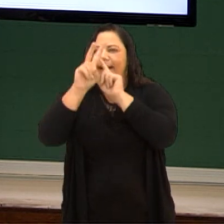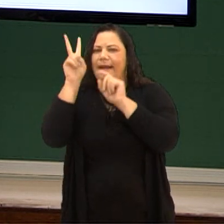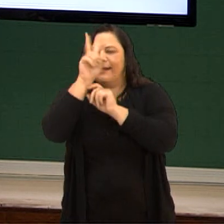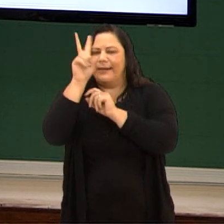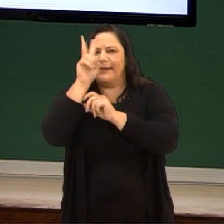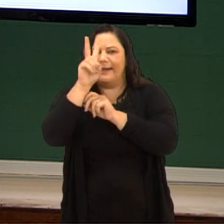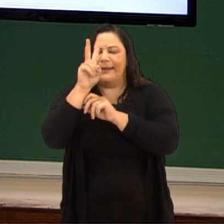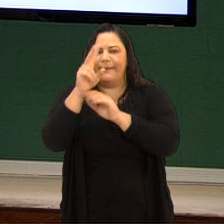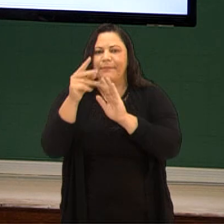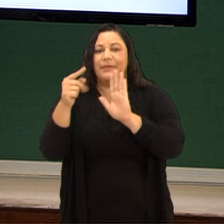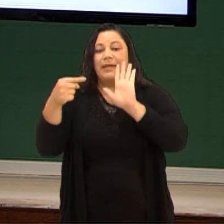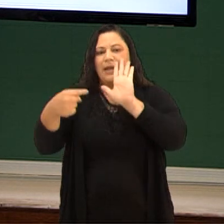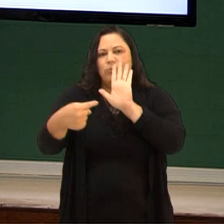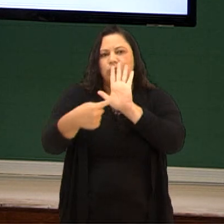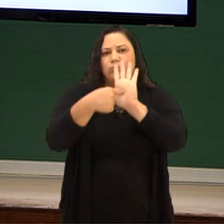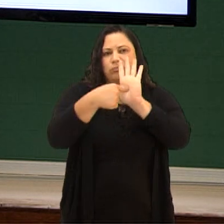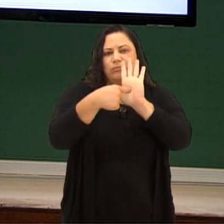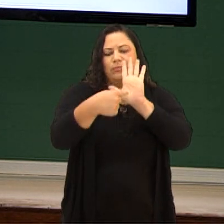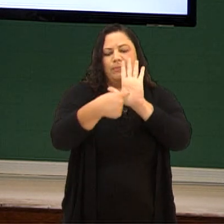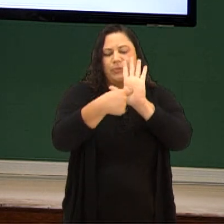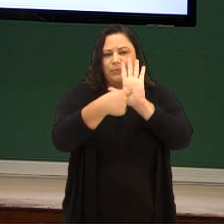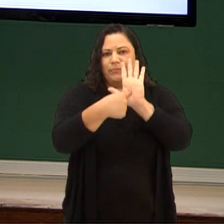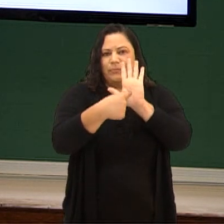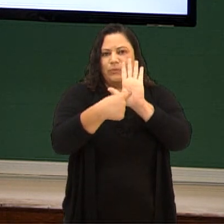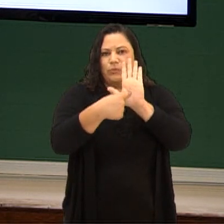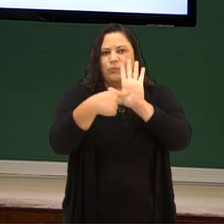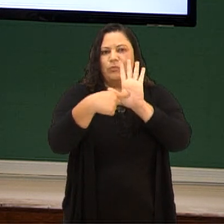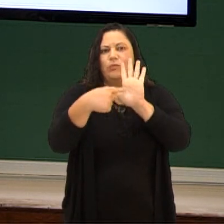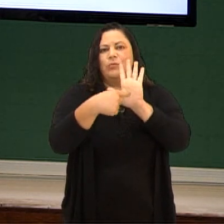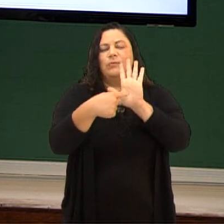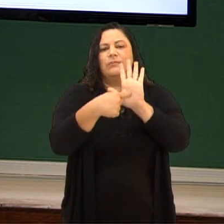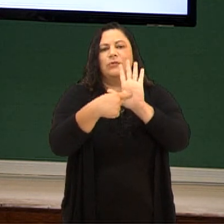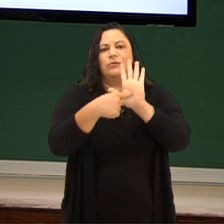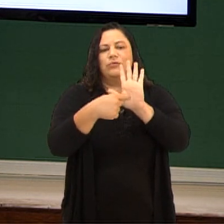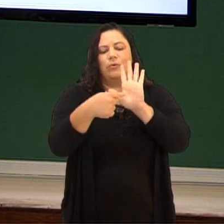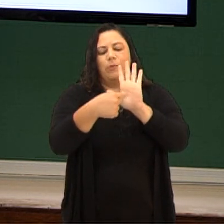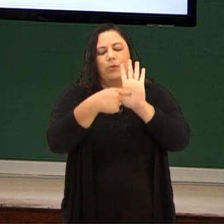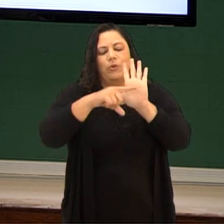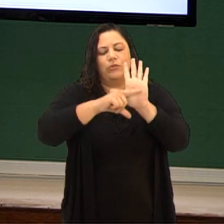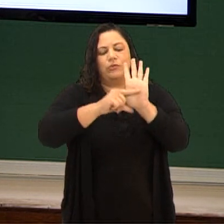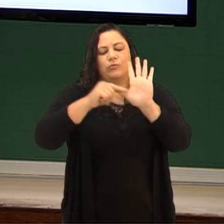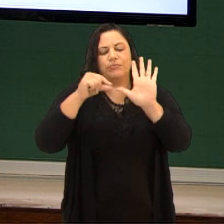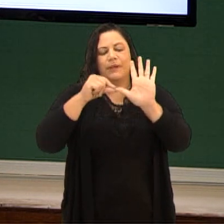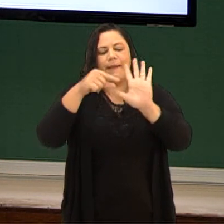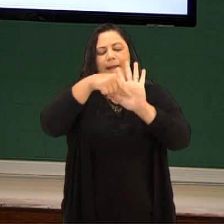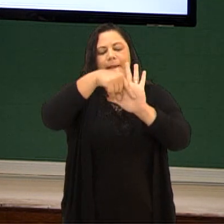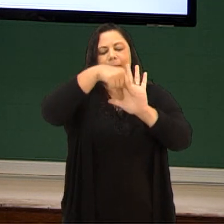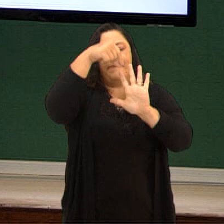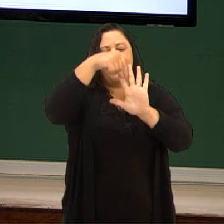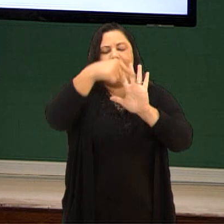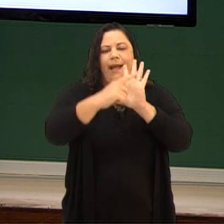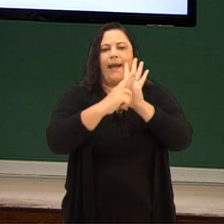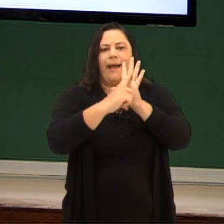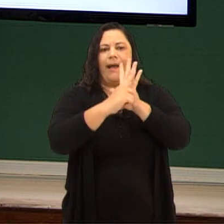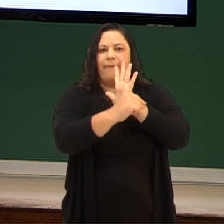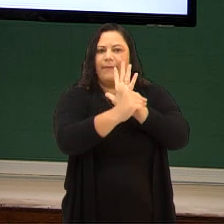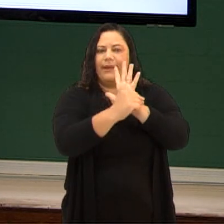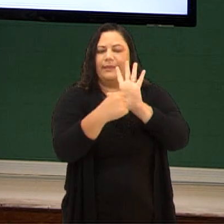aula de pontos, que a gente viu alguma coisa sobre isso, né, também? Lá da origem do meu ângulo, né, lá